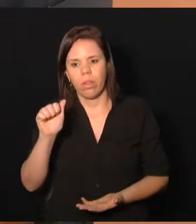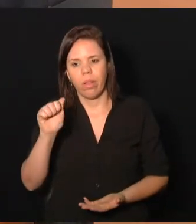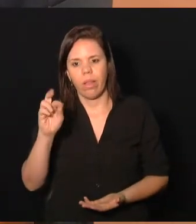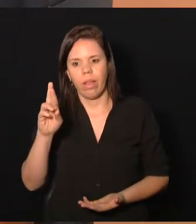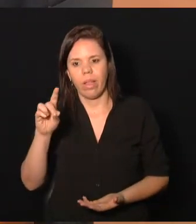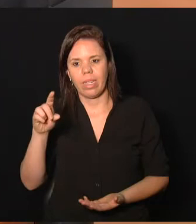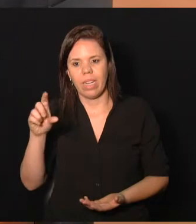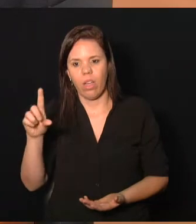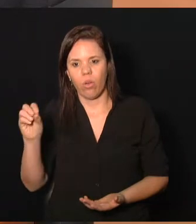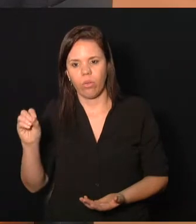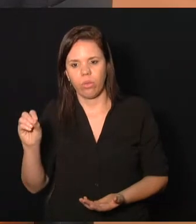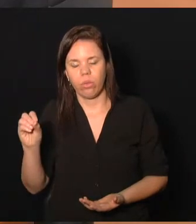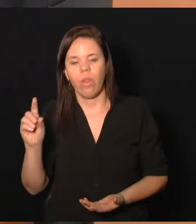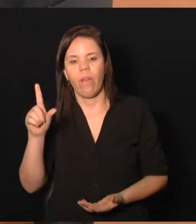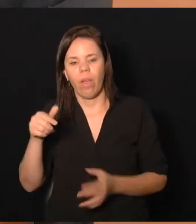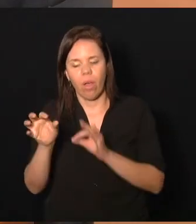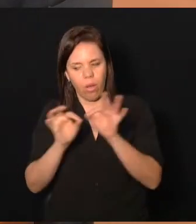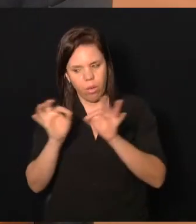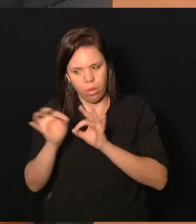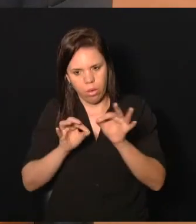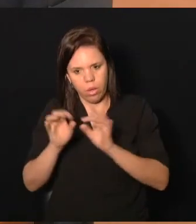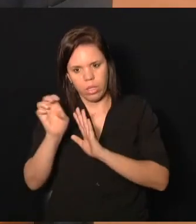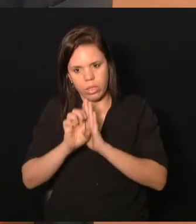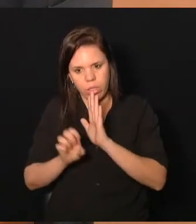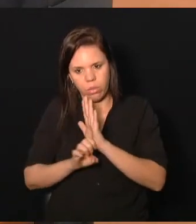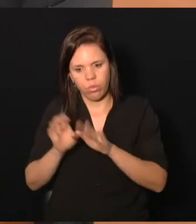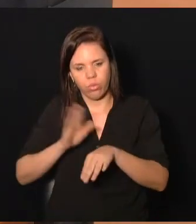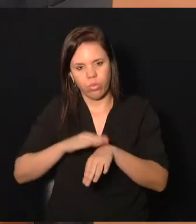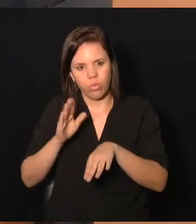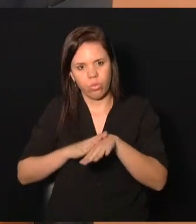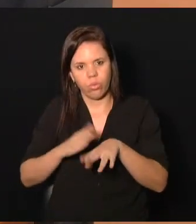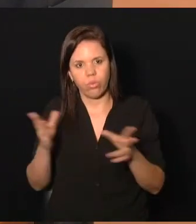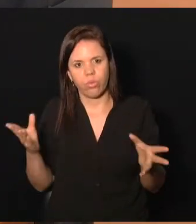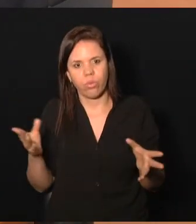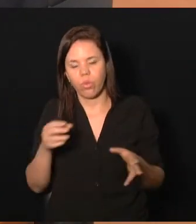Estatuto do Idoso. É o autor. Ele, infelizmente, agora